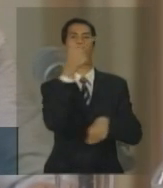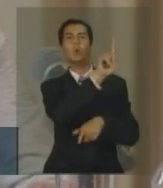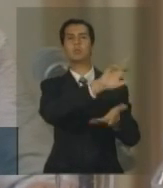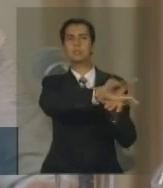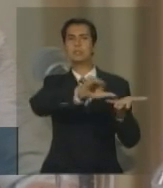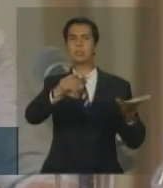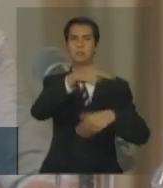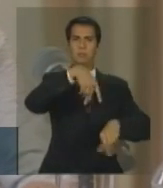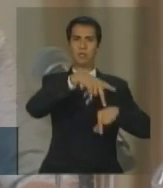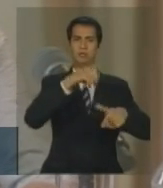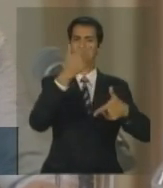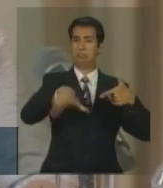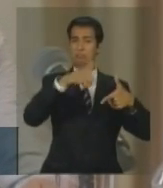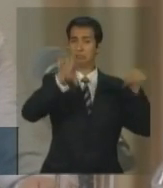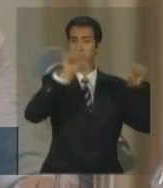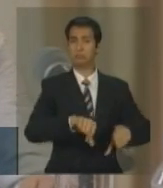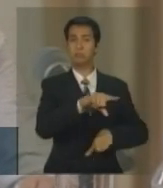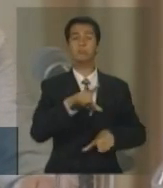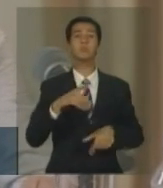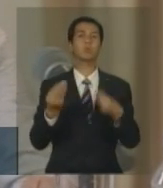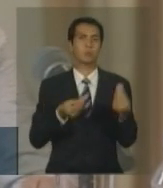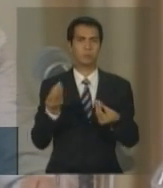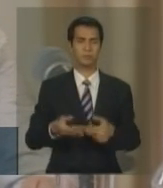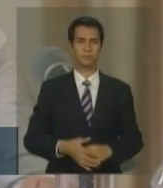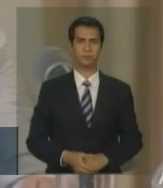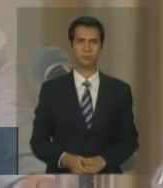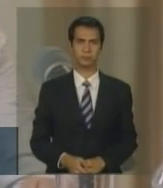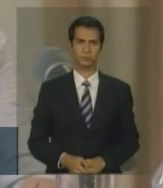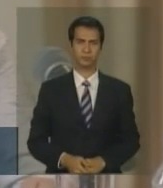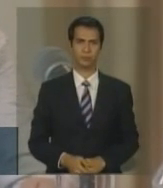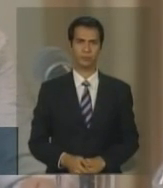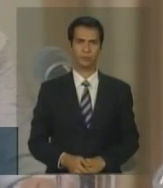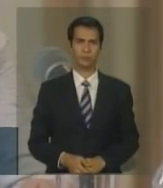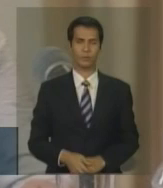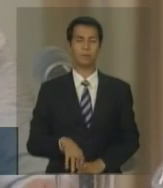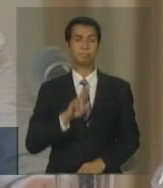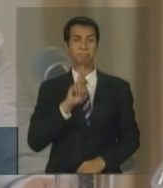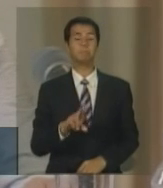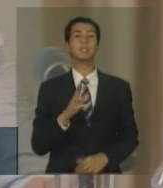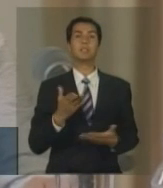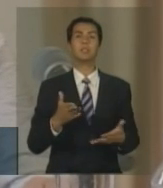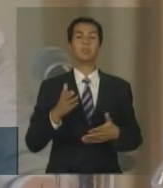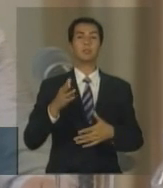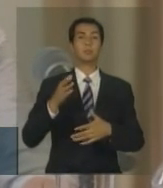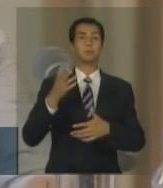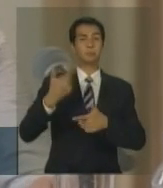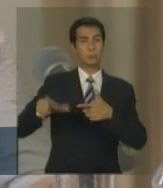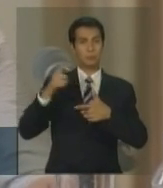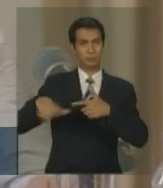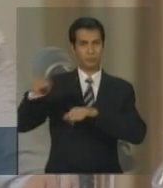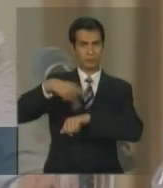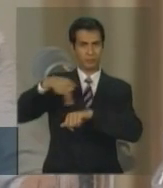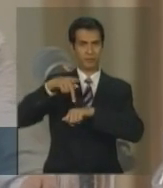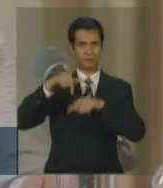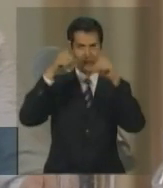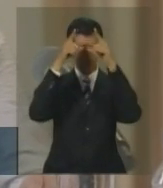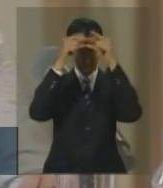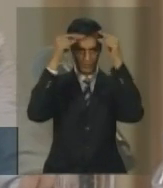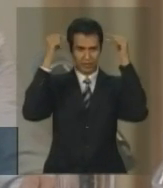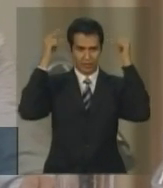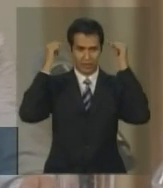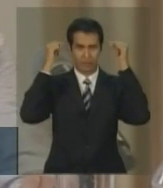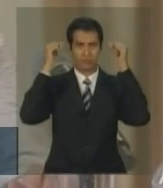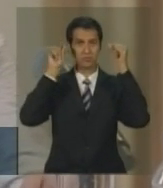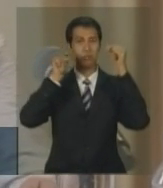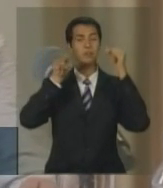Olha, o que eu senti é que a questão relativa à Grécia, ela não vai esperar Cannes,